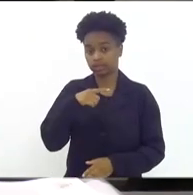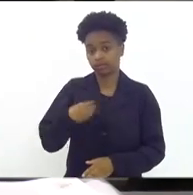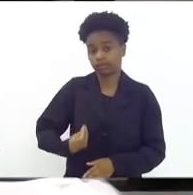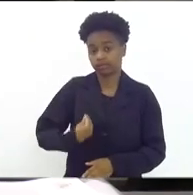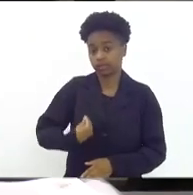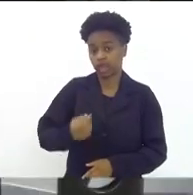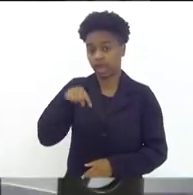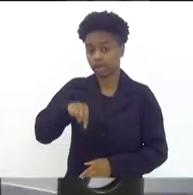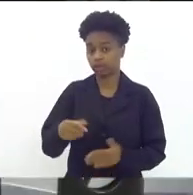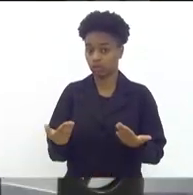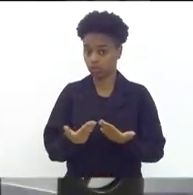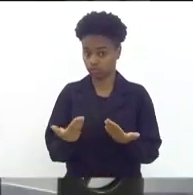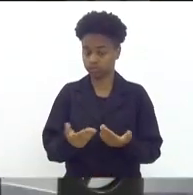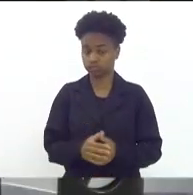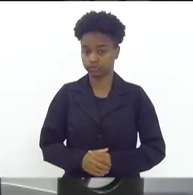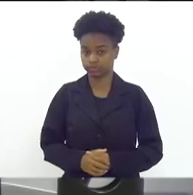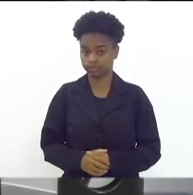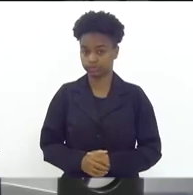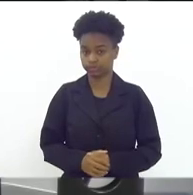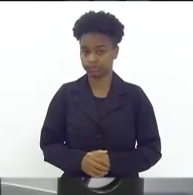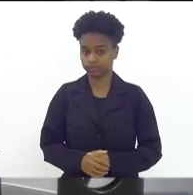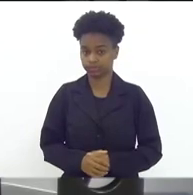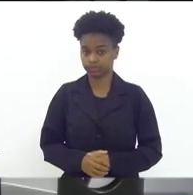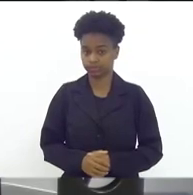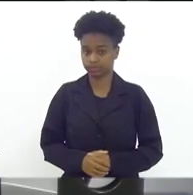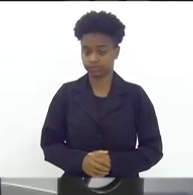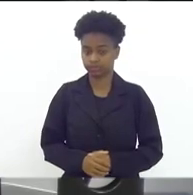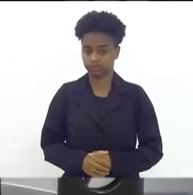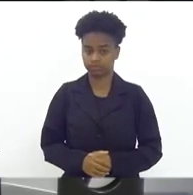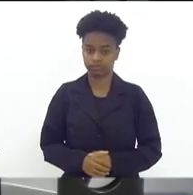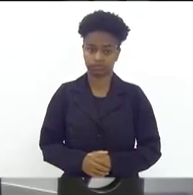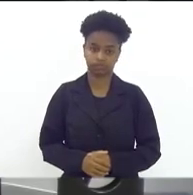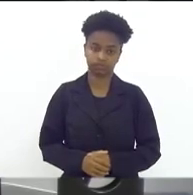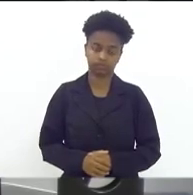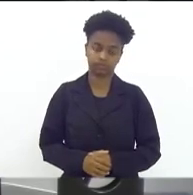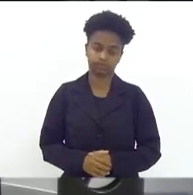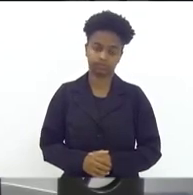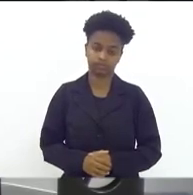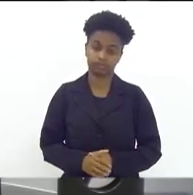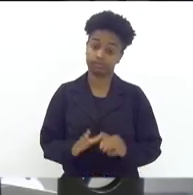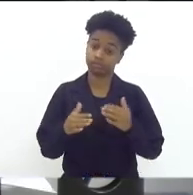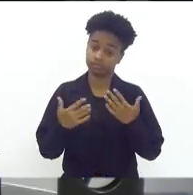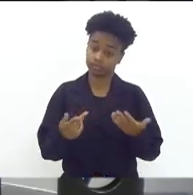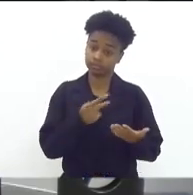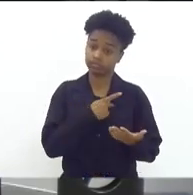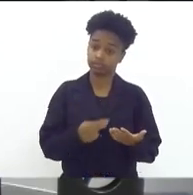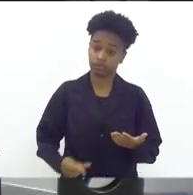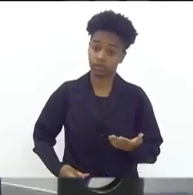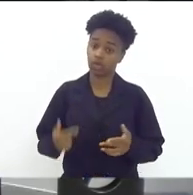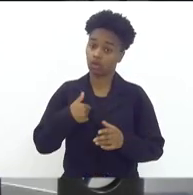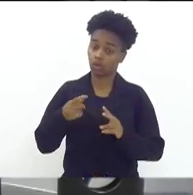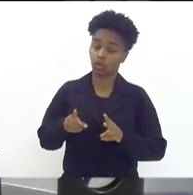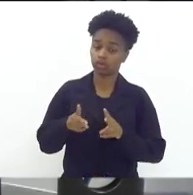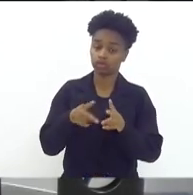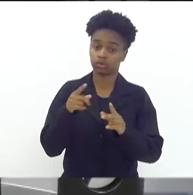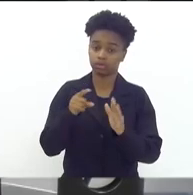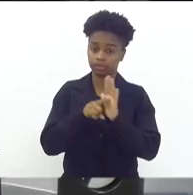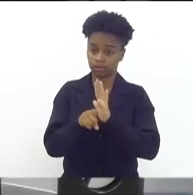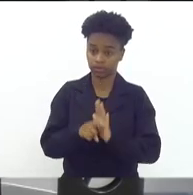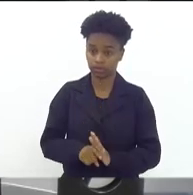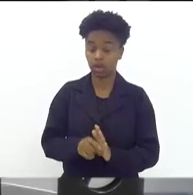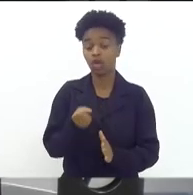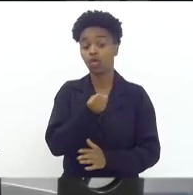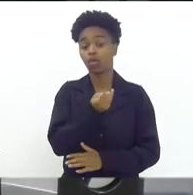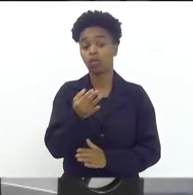dessa conduzida pelo senhor Murilo Leal pois bem Presidente eu vou avançar nas perguntas Quantas